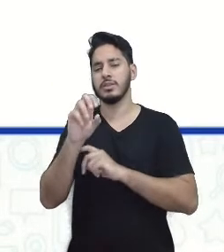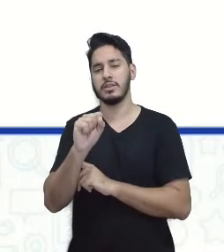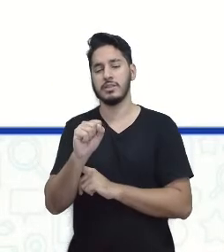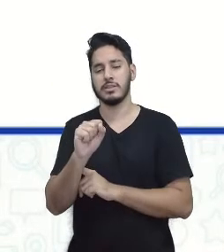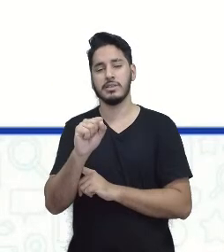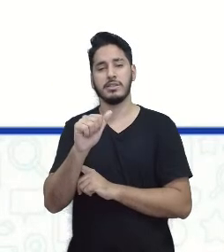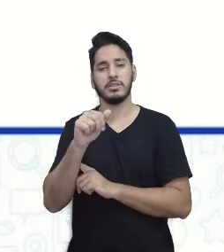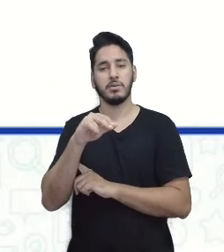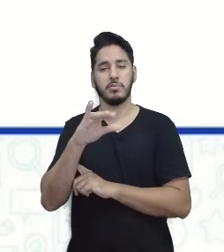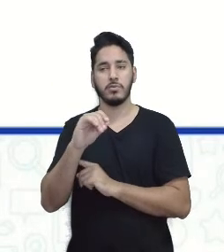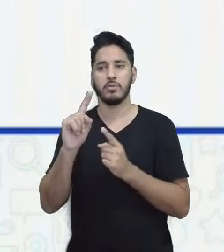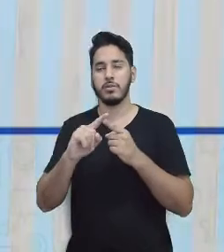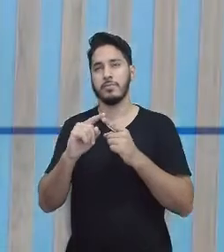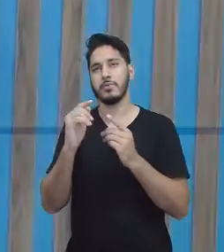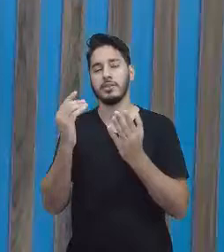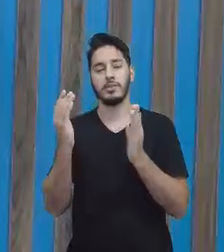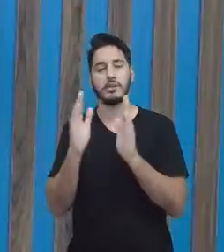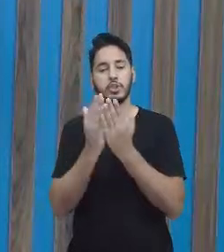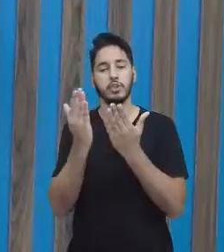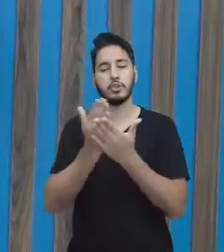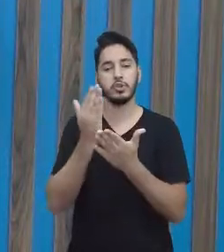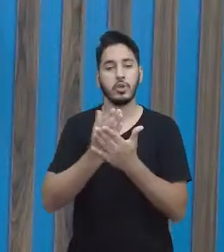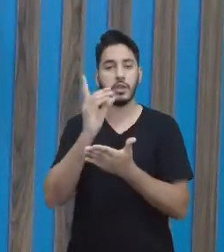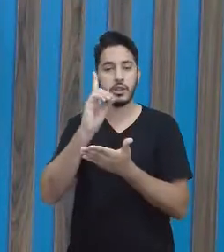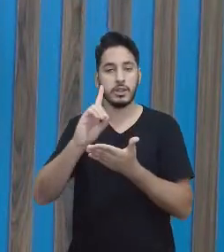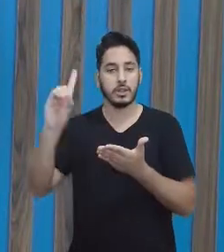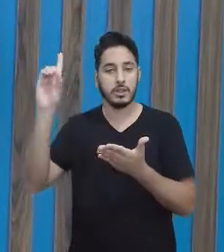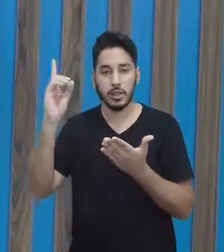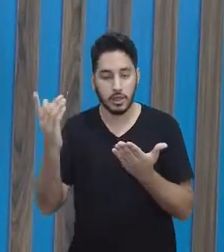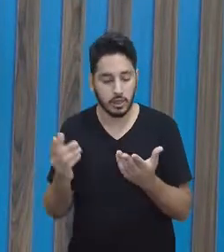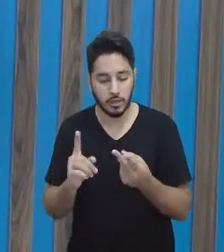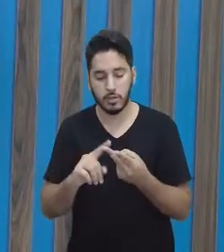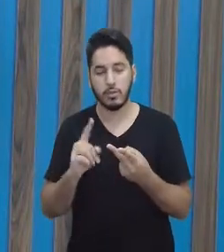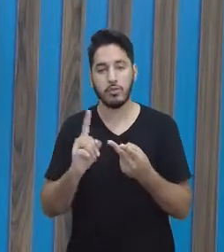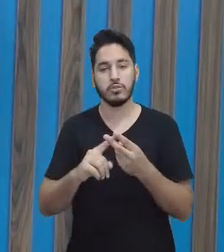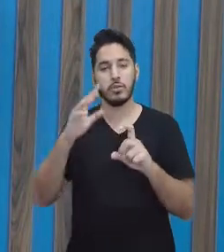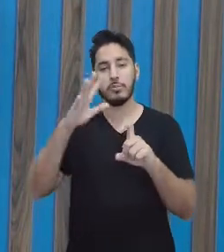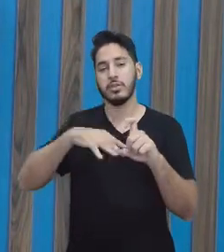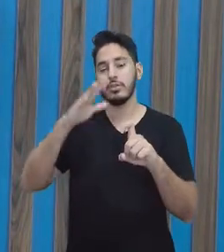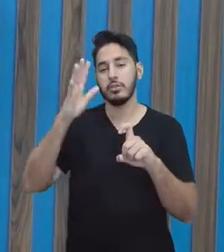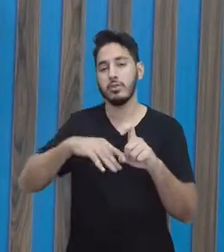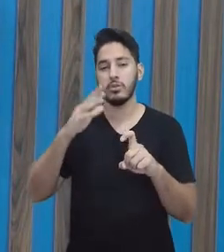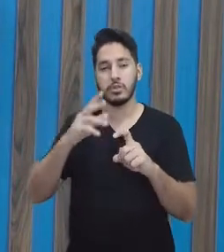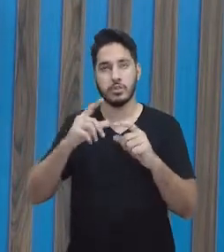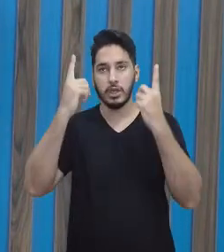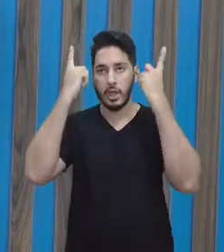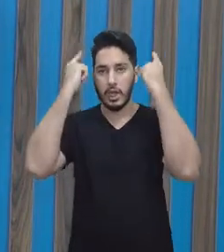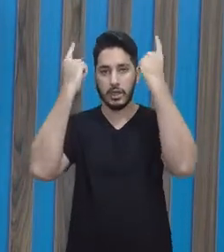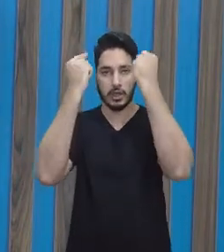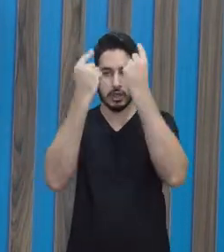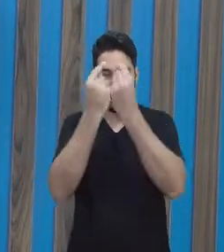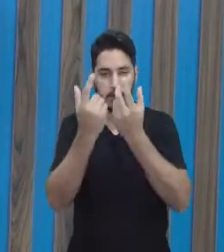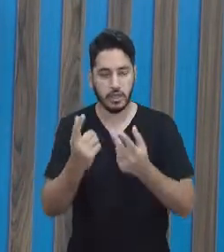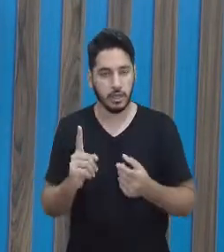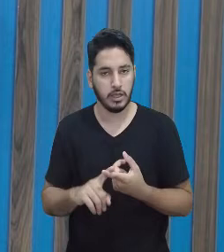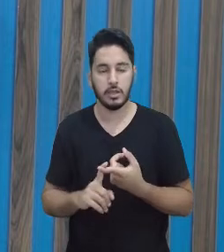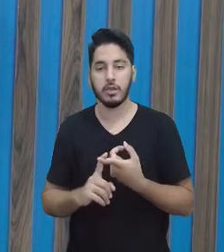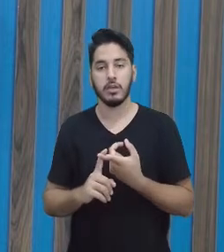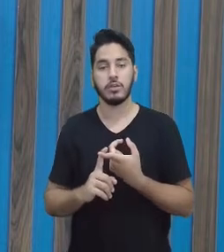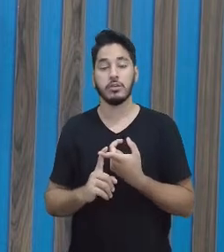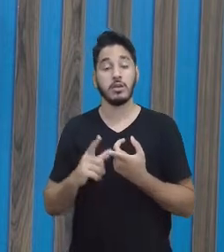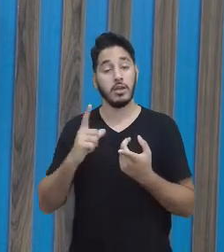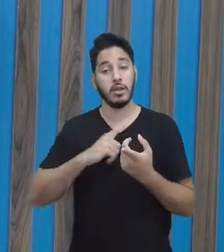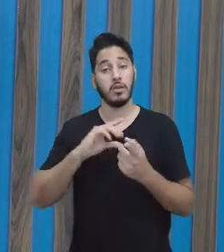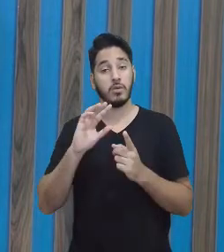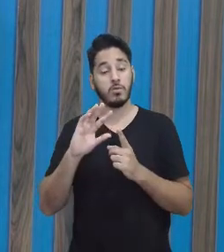para histórias bíblicas, história das mitologias diversas, não só da mitologia grega, mas de outras mitologias. Então é uma